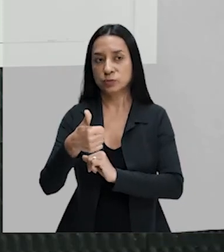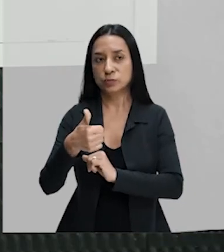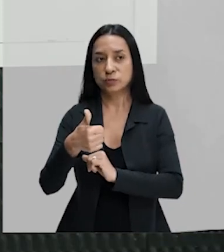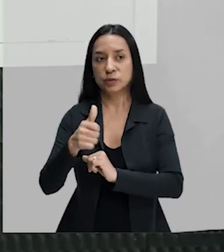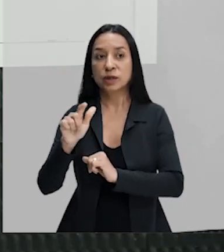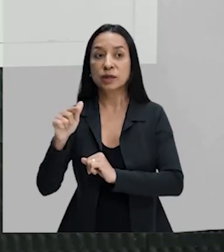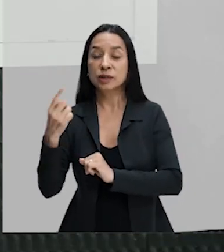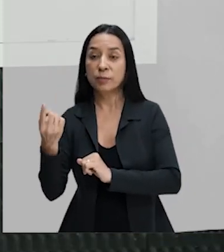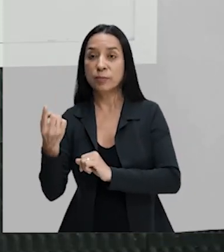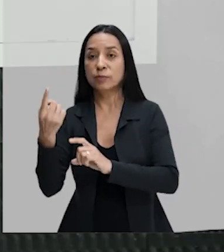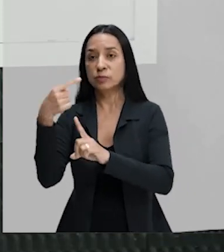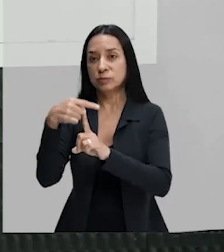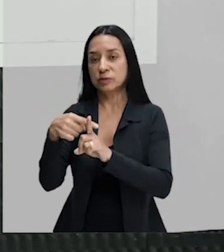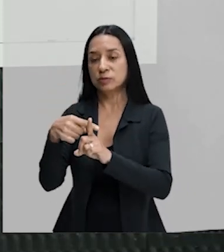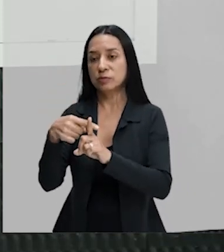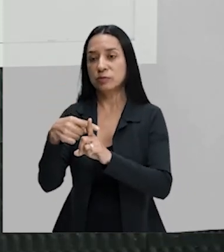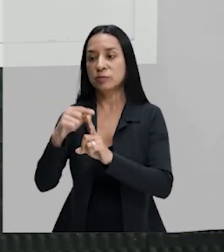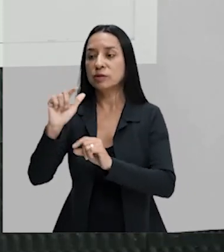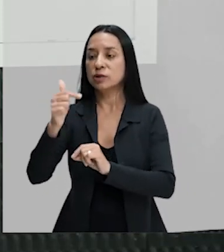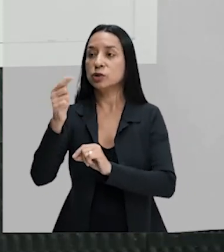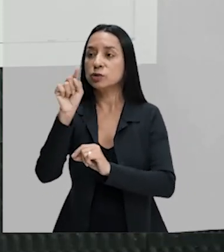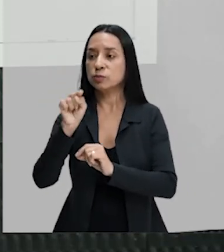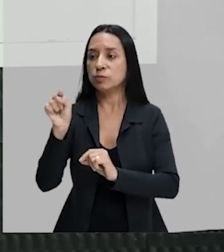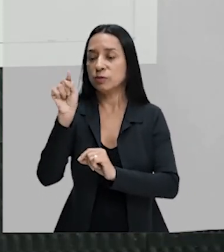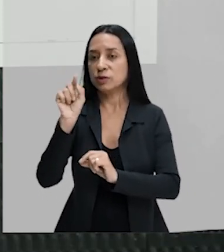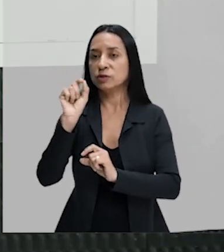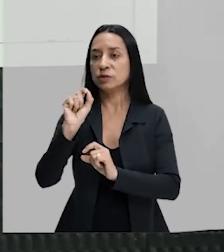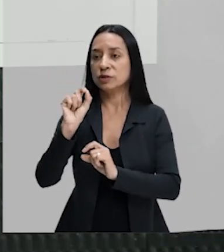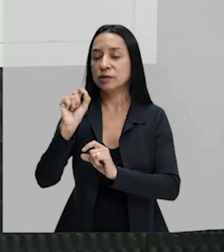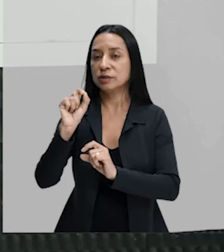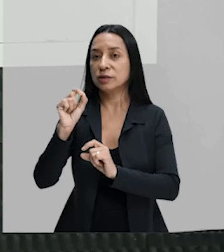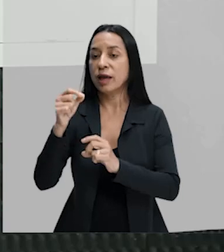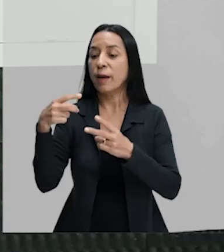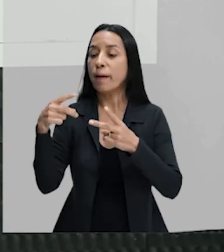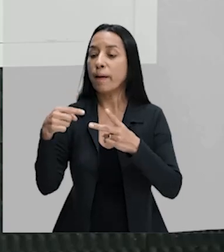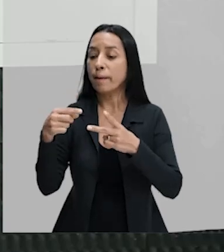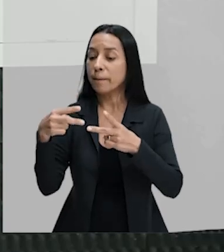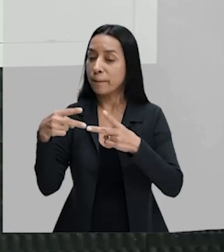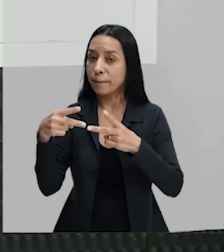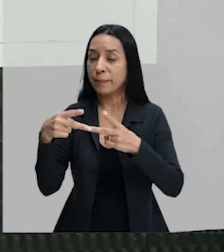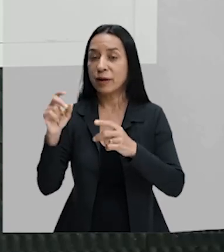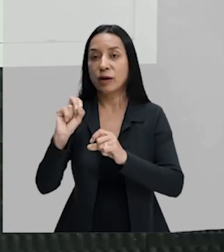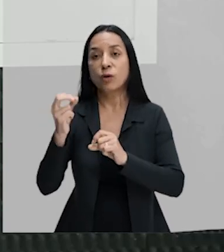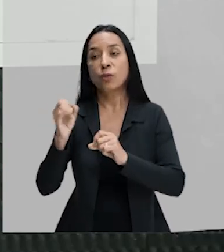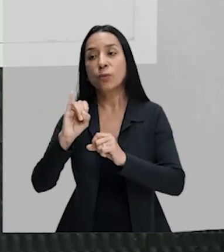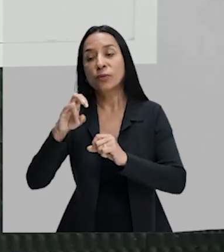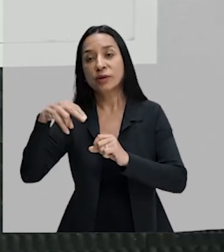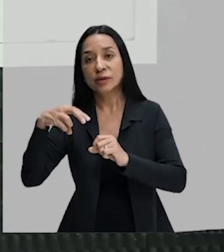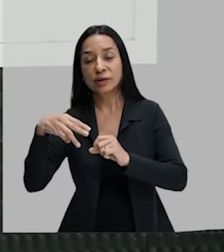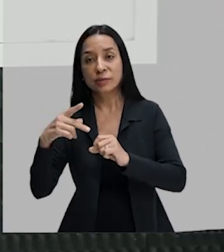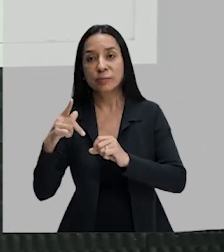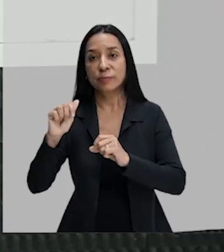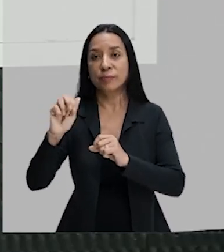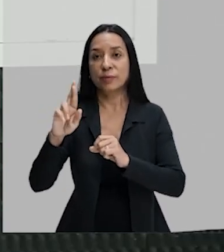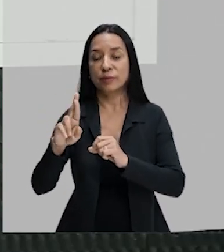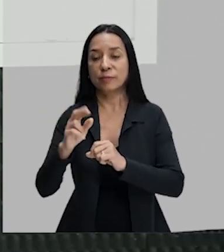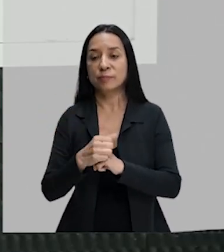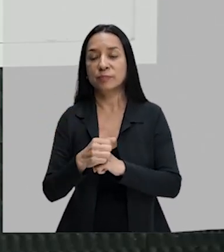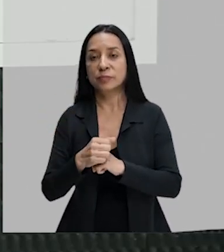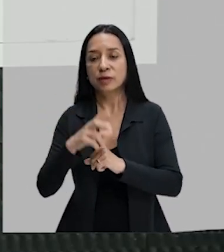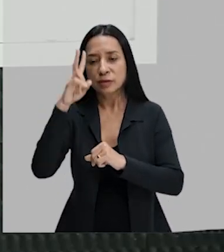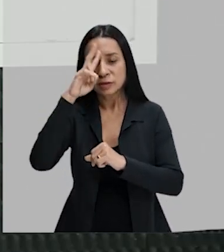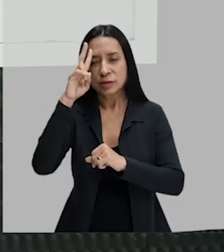somatório, esse expoente ou ele vai ser par ou ele vai ser ímpar. A gente tem que lembrar lá do fundamental que